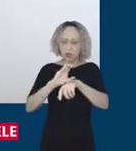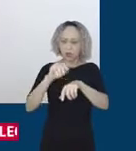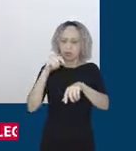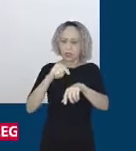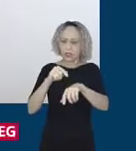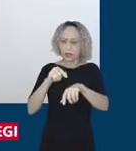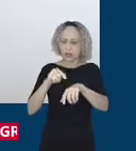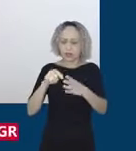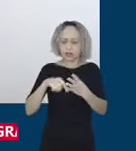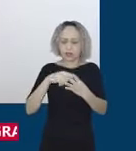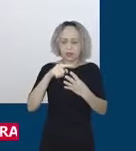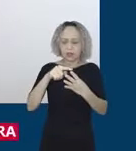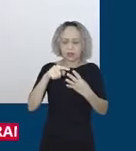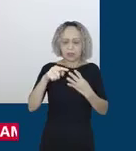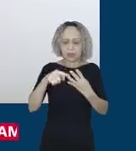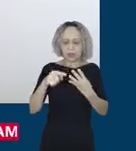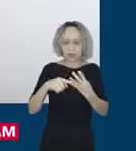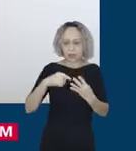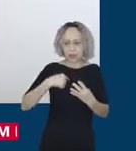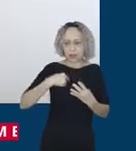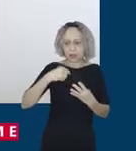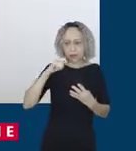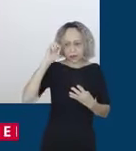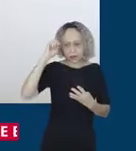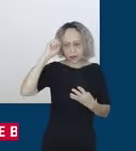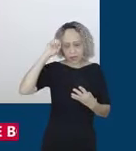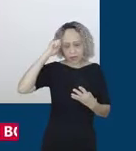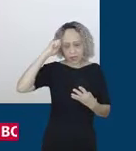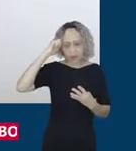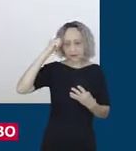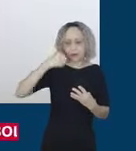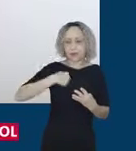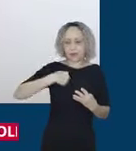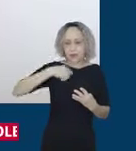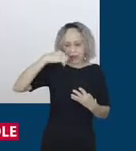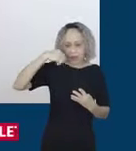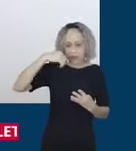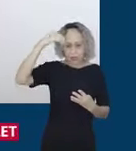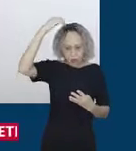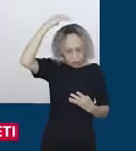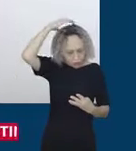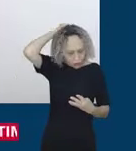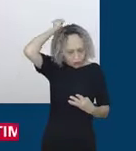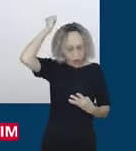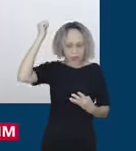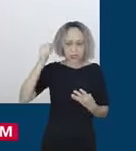4. Era eu, Benedito, Acaó e Edmilson, né? E hoje a Frente Parlamentar